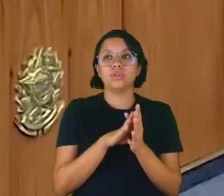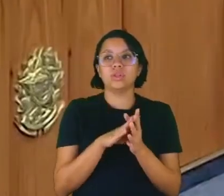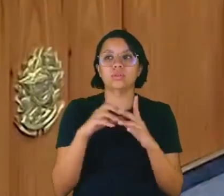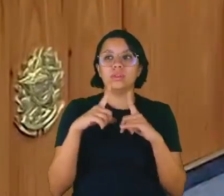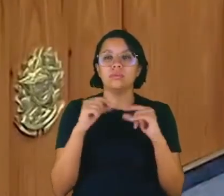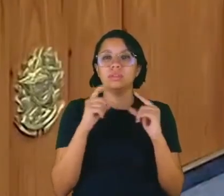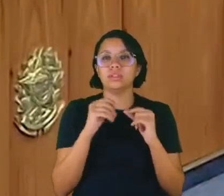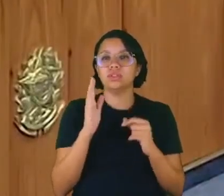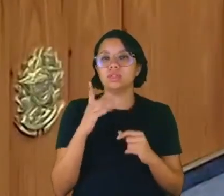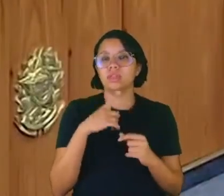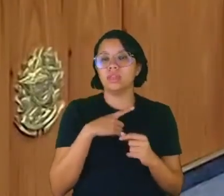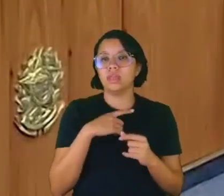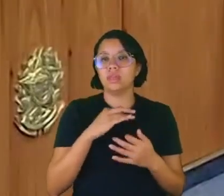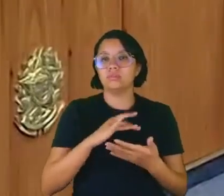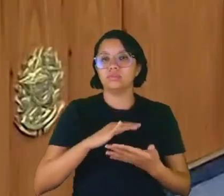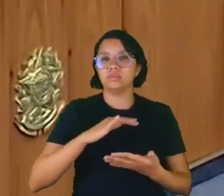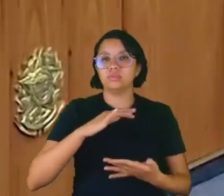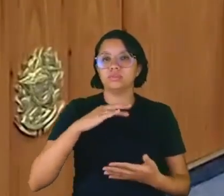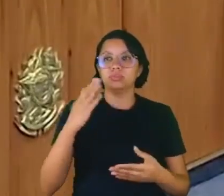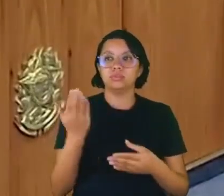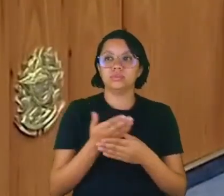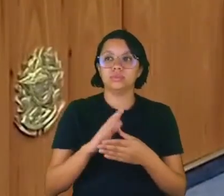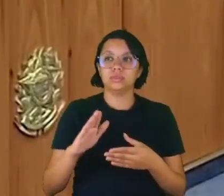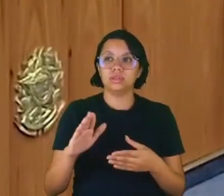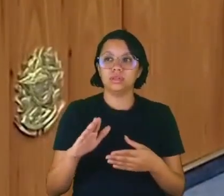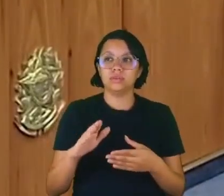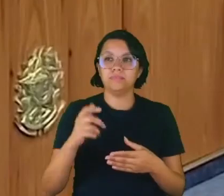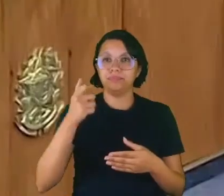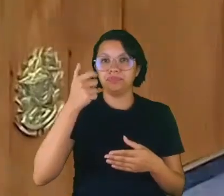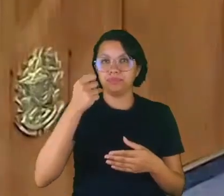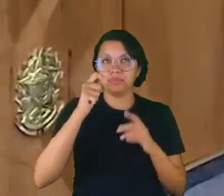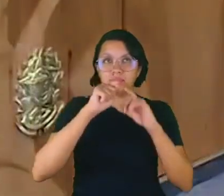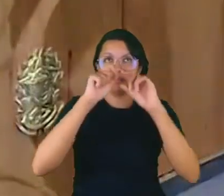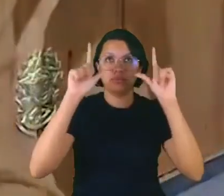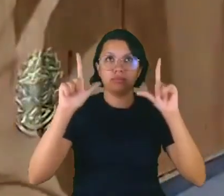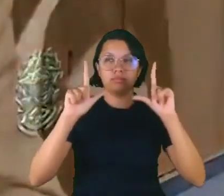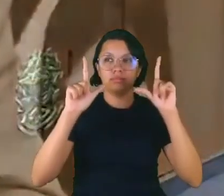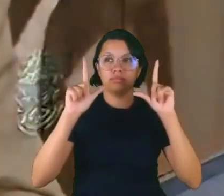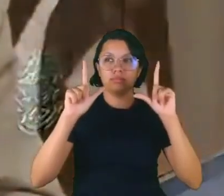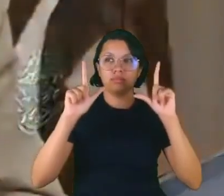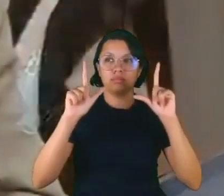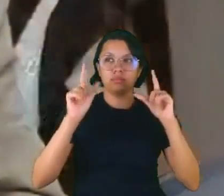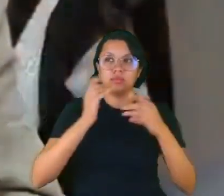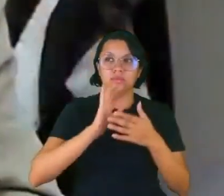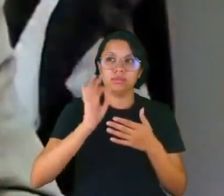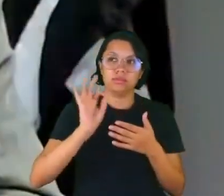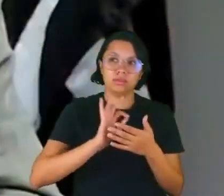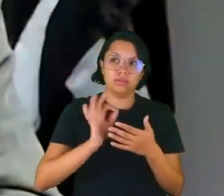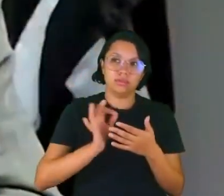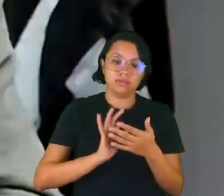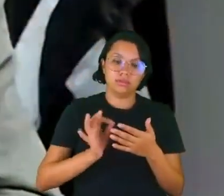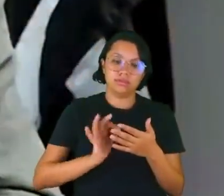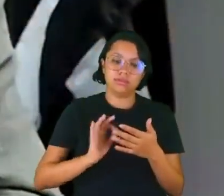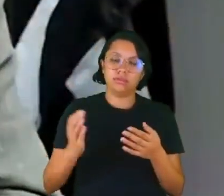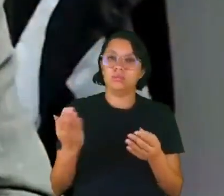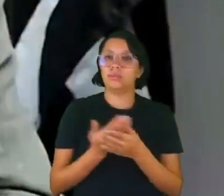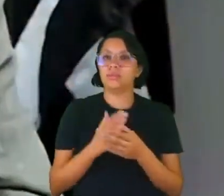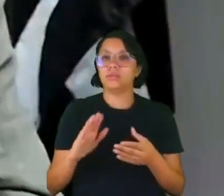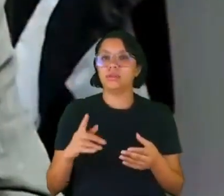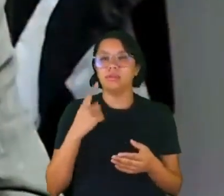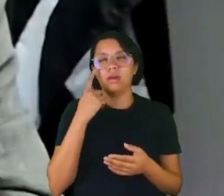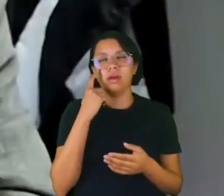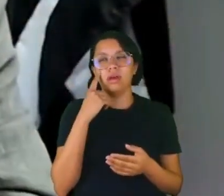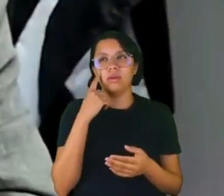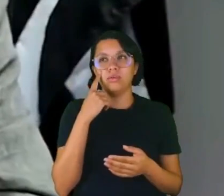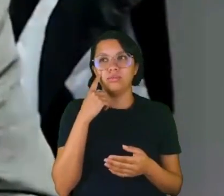já tem aquela pilha de processos para eu examinar, eu ligo a televisão e fico lá escrevendo os processos. E ali eu vi um